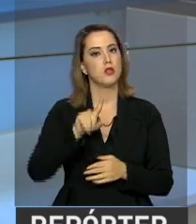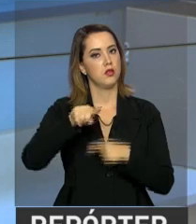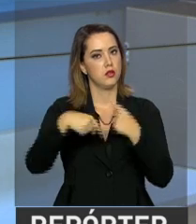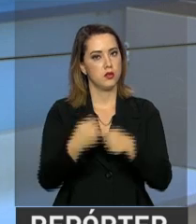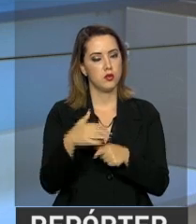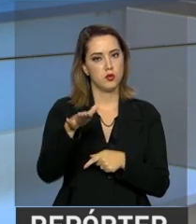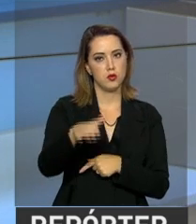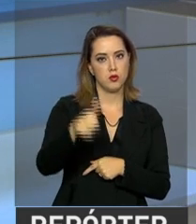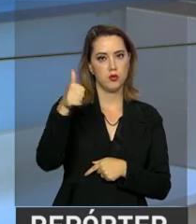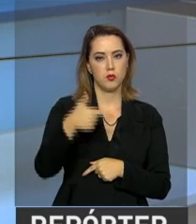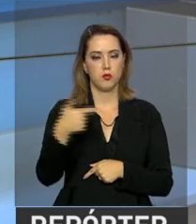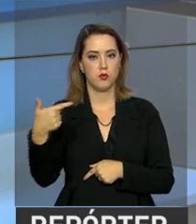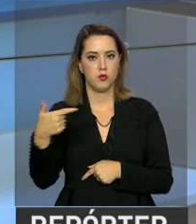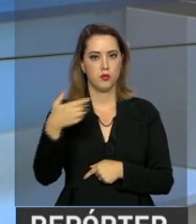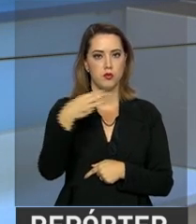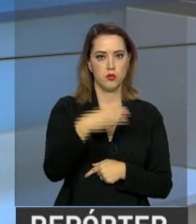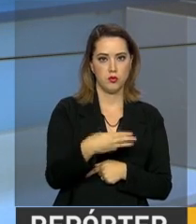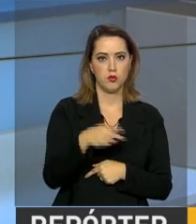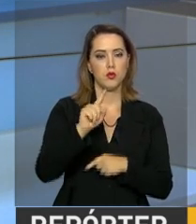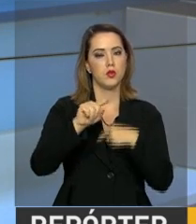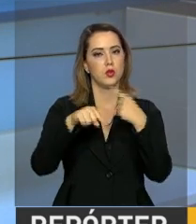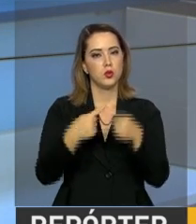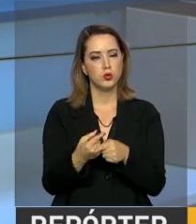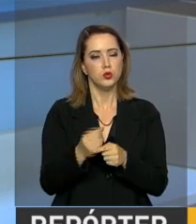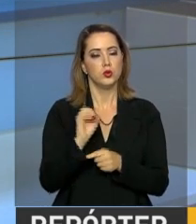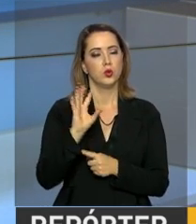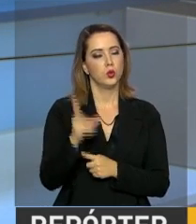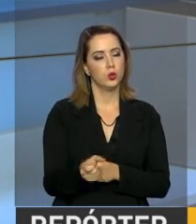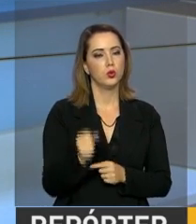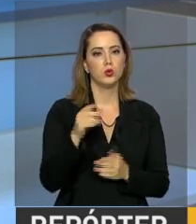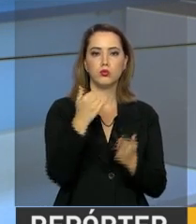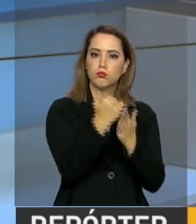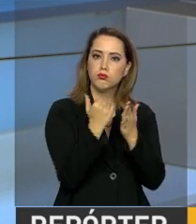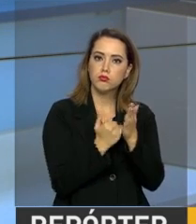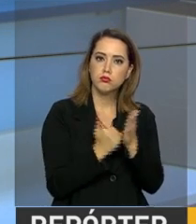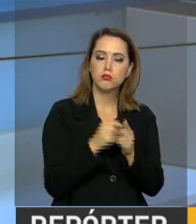está prevista para o dia 23. Todos os detalhes estão em